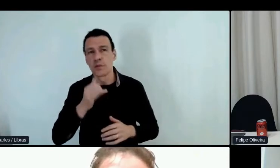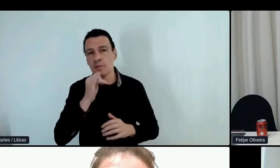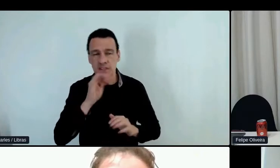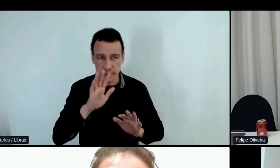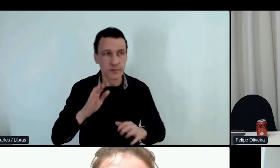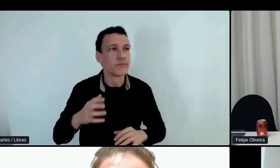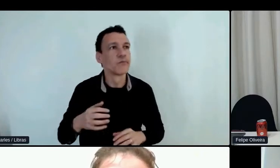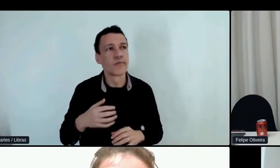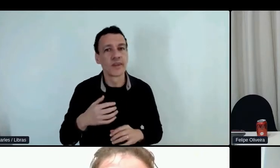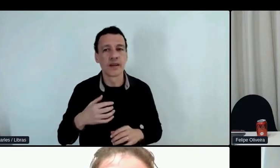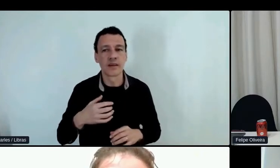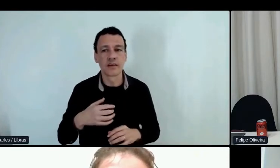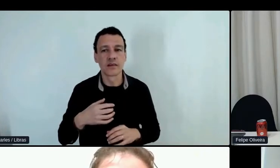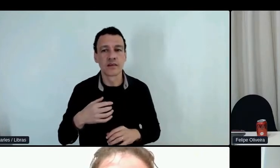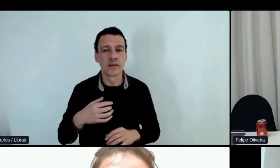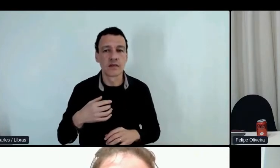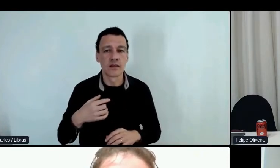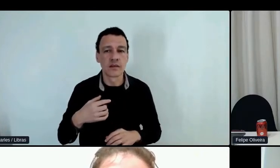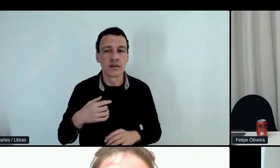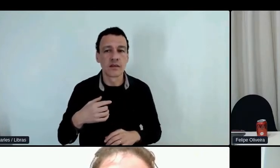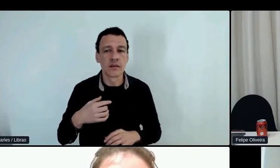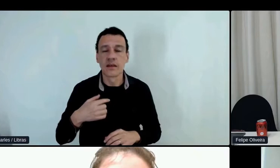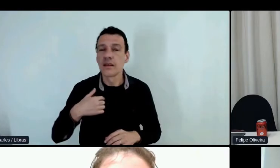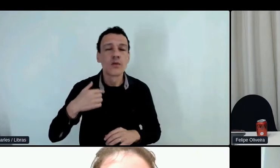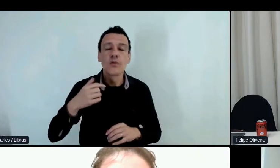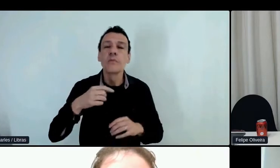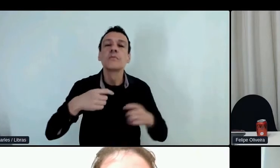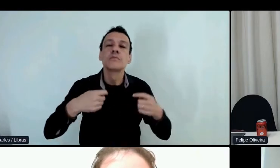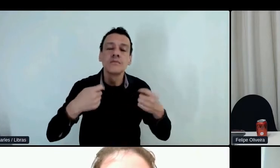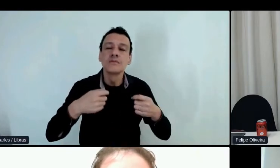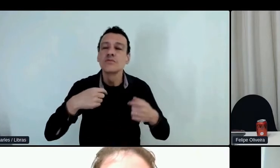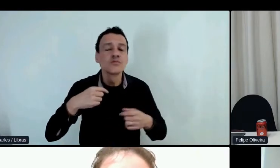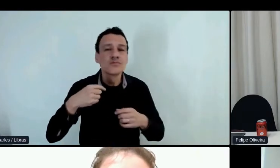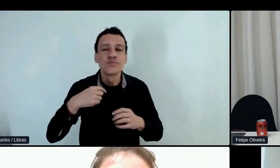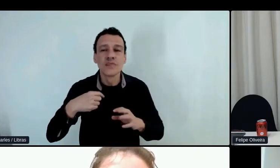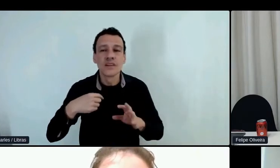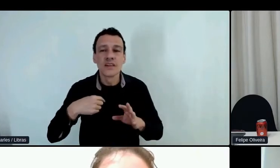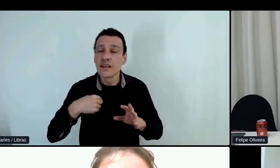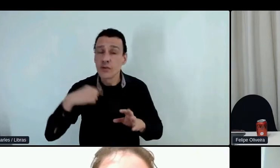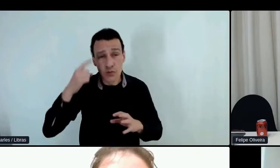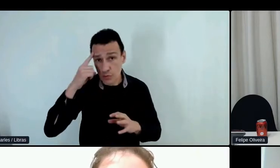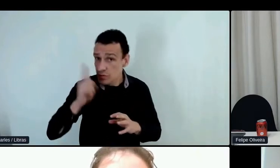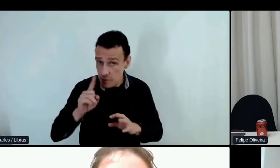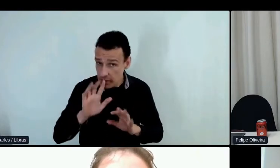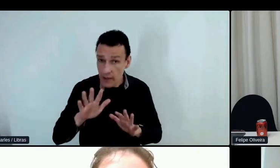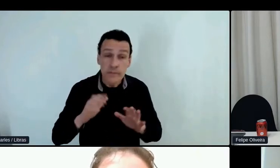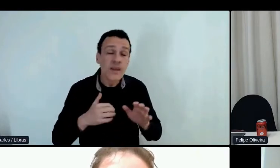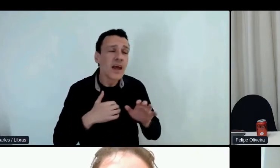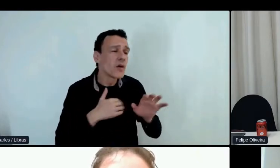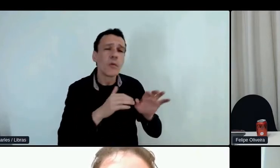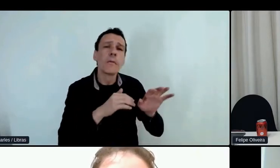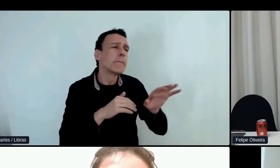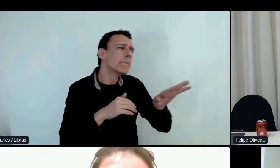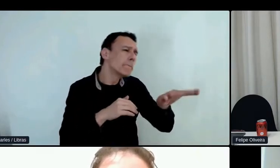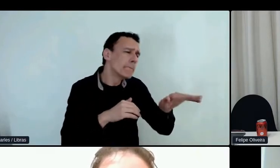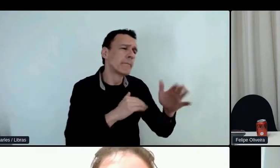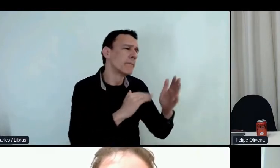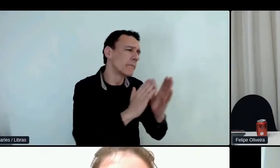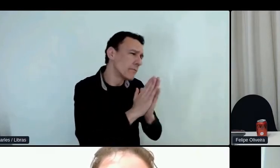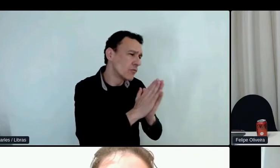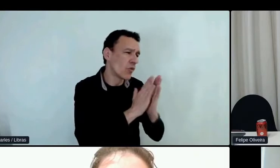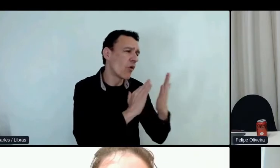solicitação. Isso é uma das características também do autismo, e que ela se apresenta de várias faces. Por